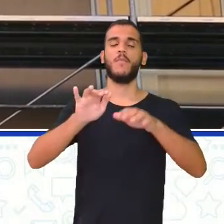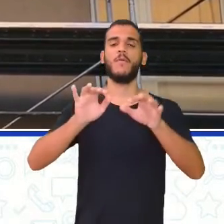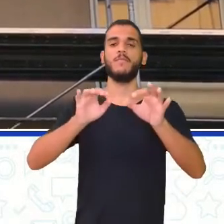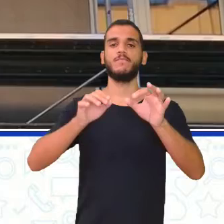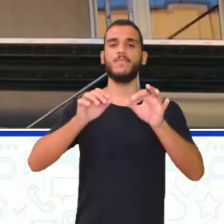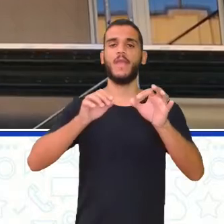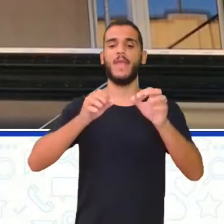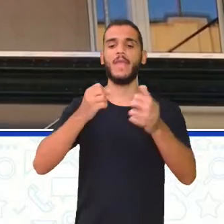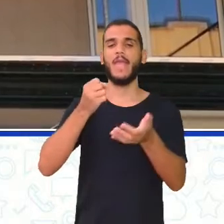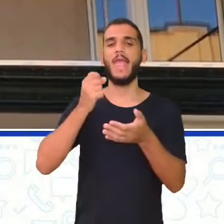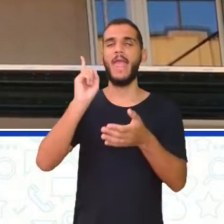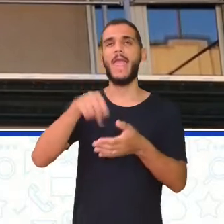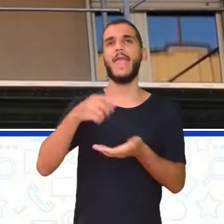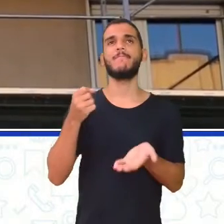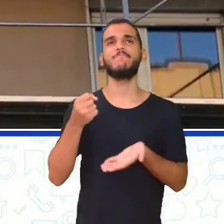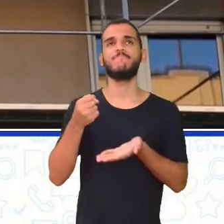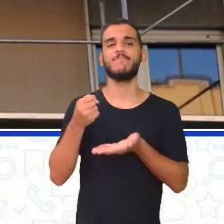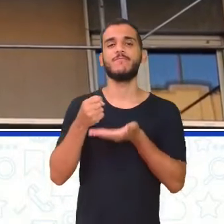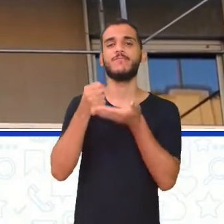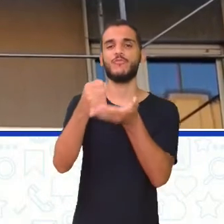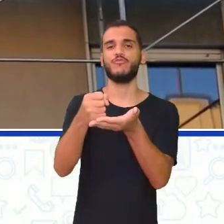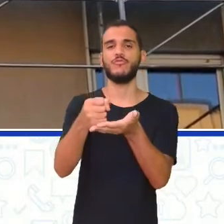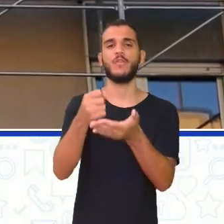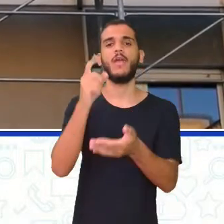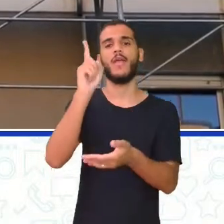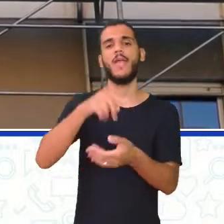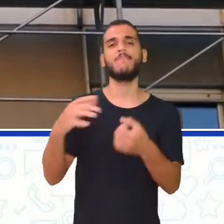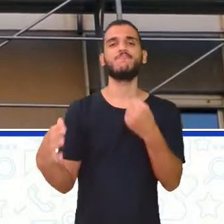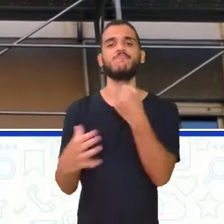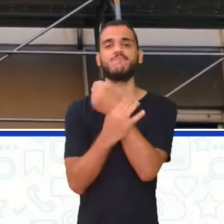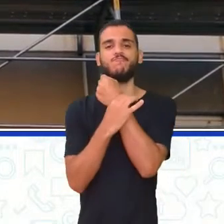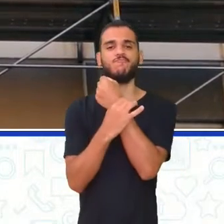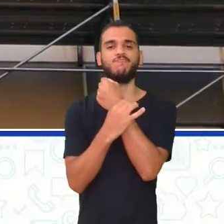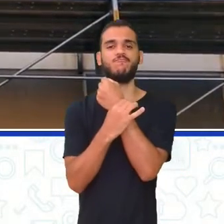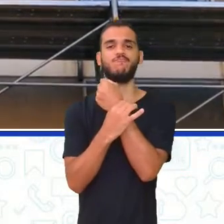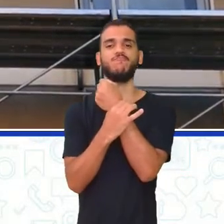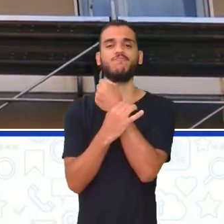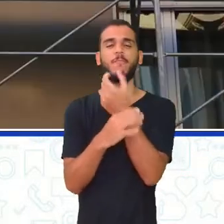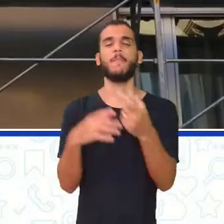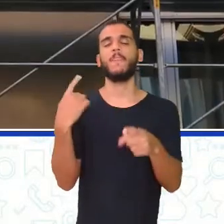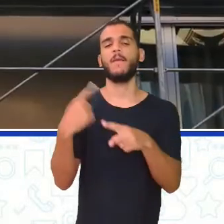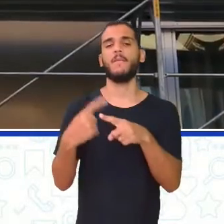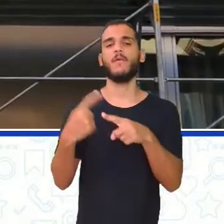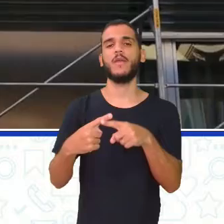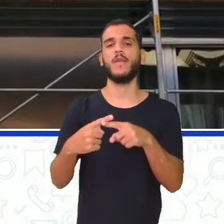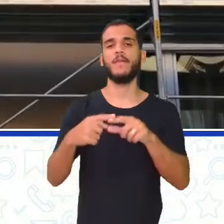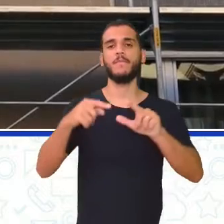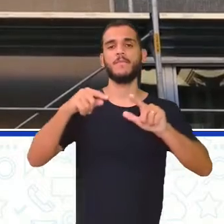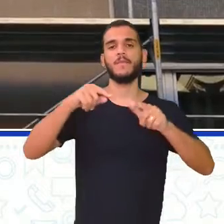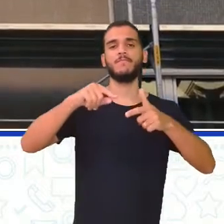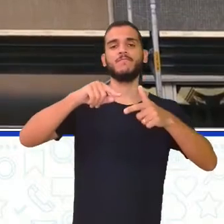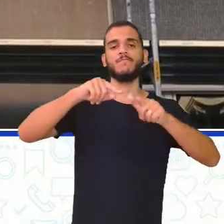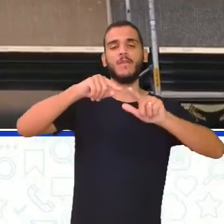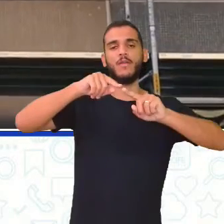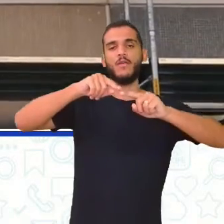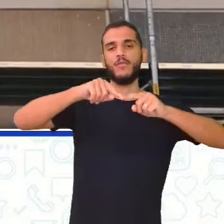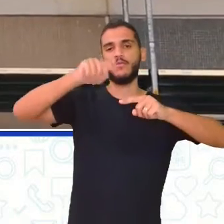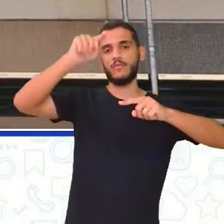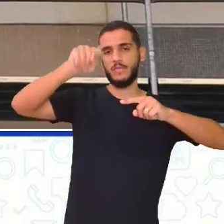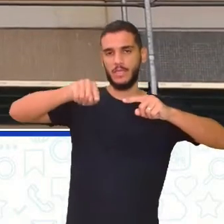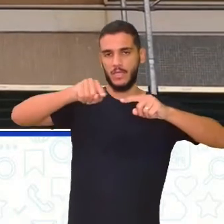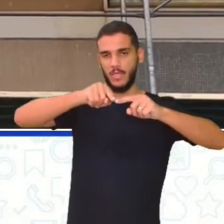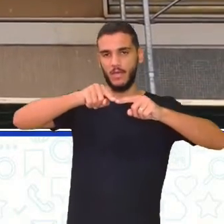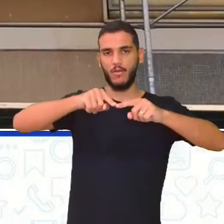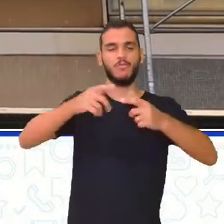o triângulo é o único polígono que você não consegue deformar. Depois que você constrói um triângulo e vai ficar para a próxima aula